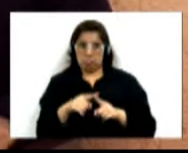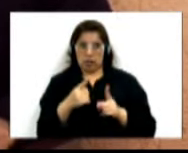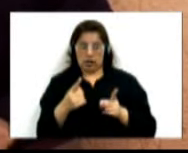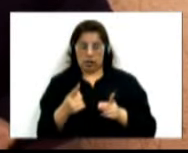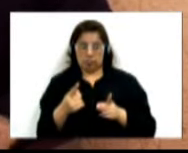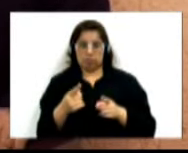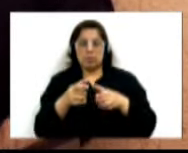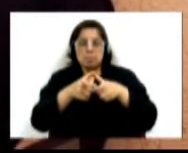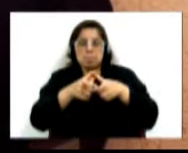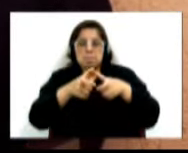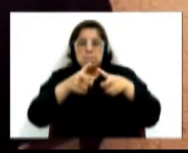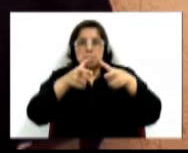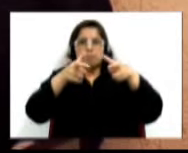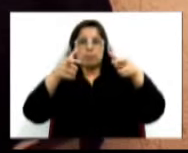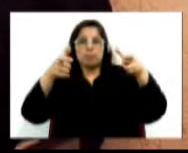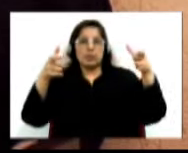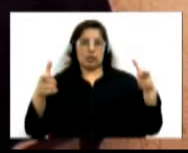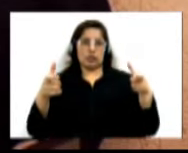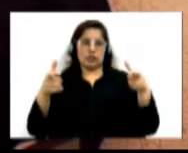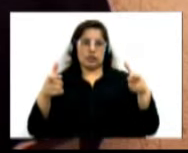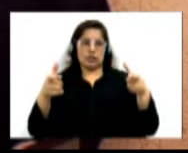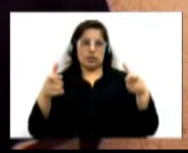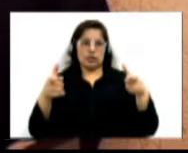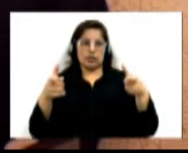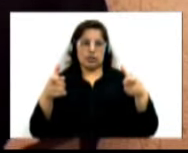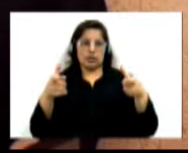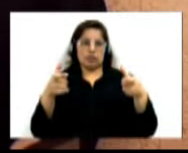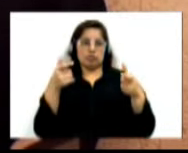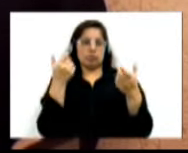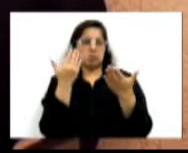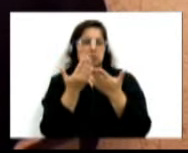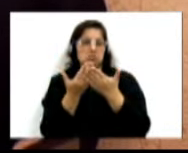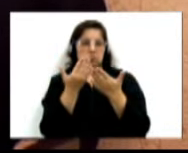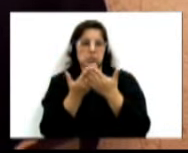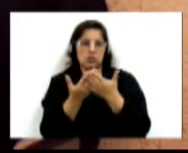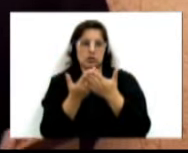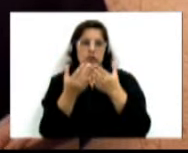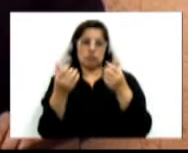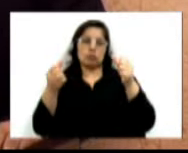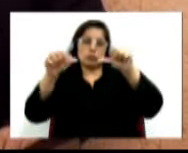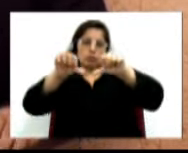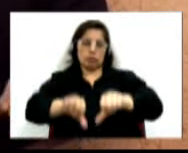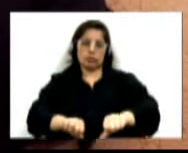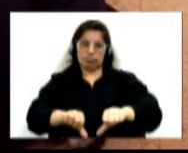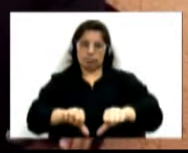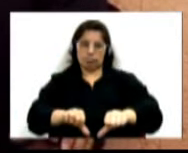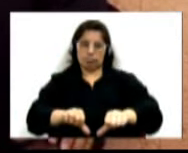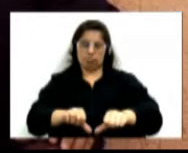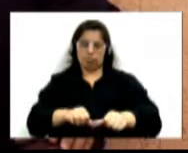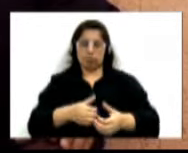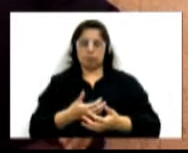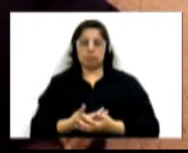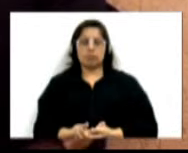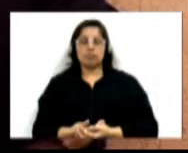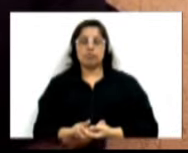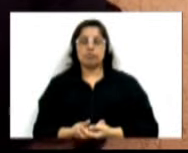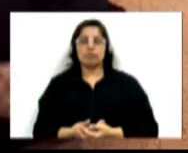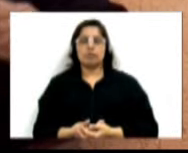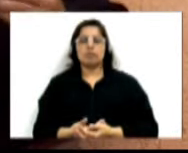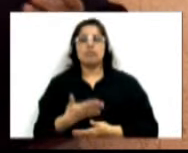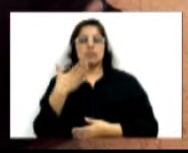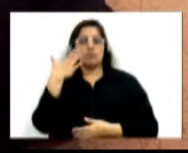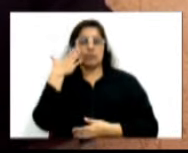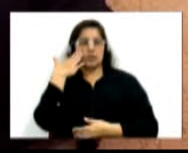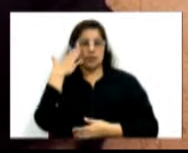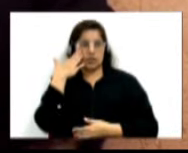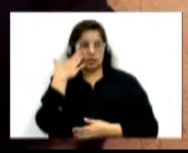pobres e pessoas sem acesso à educação, uma educação adequada. É claro